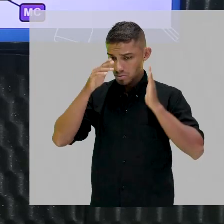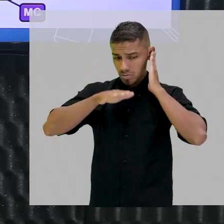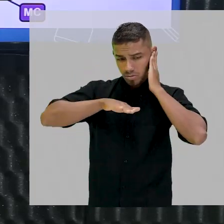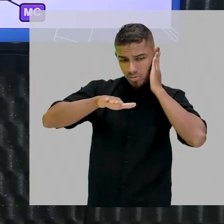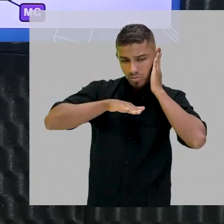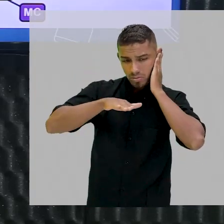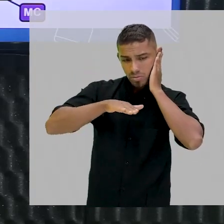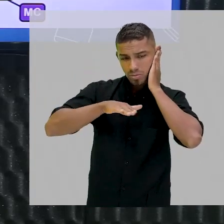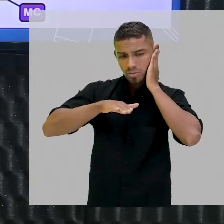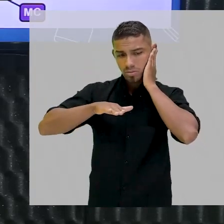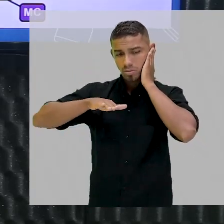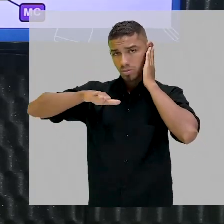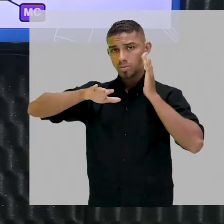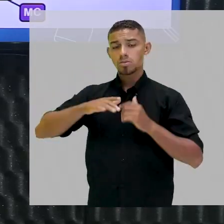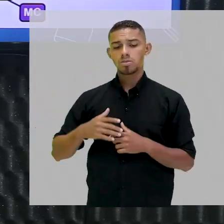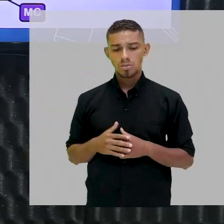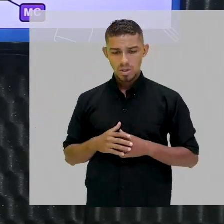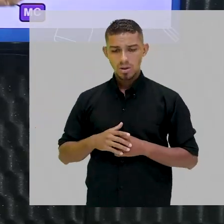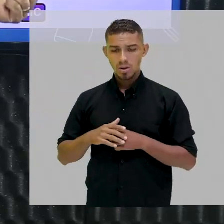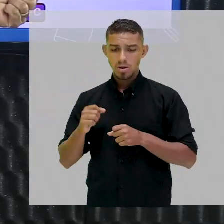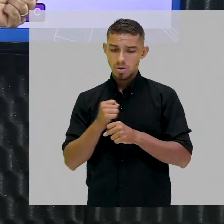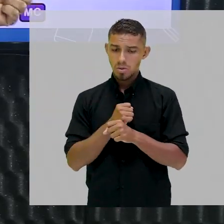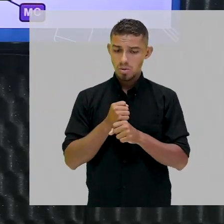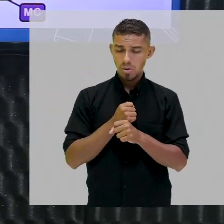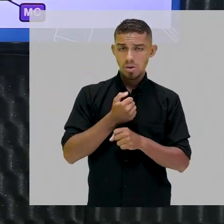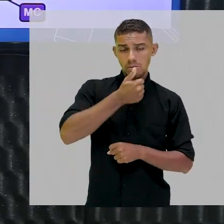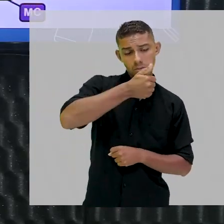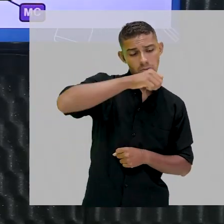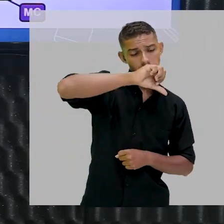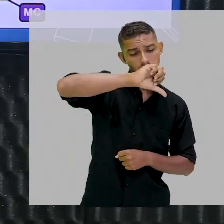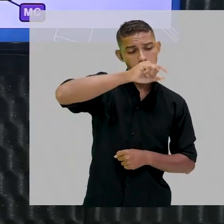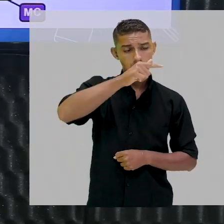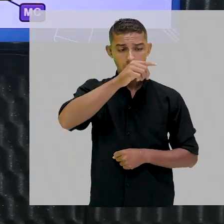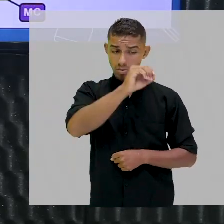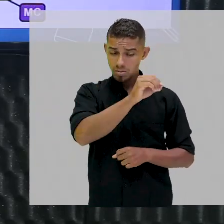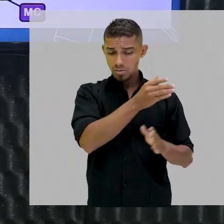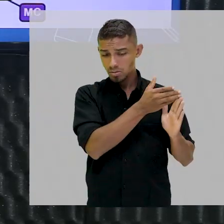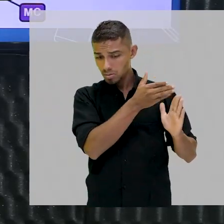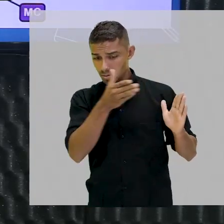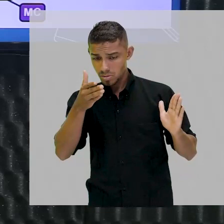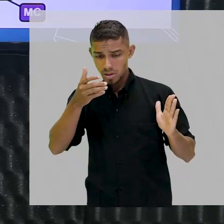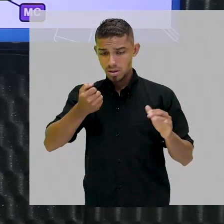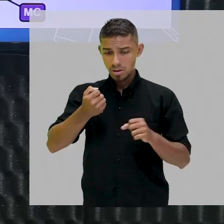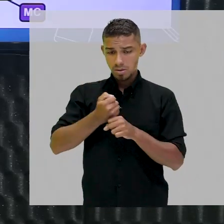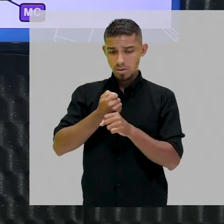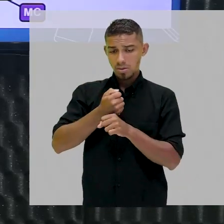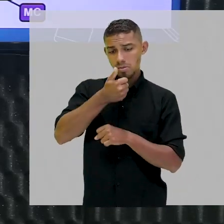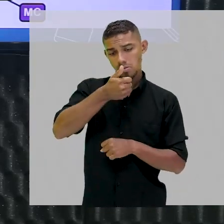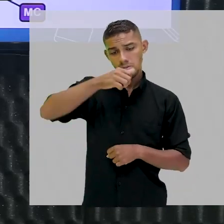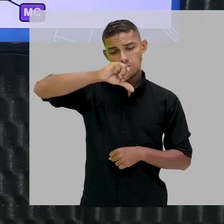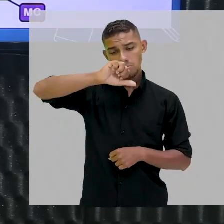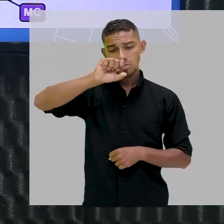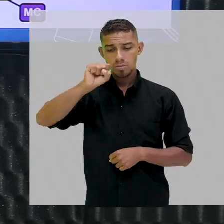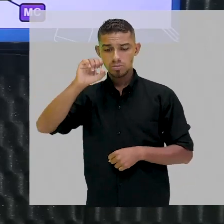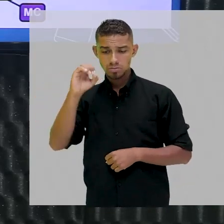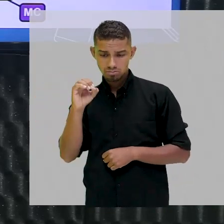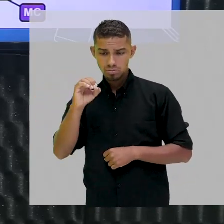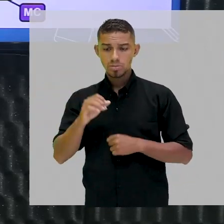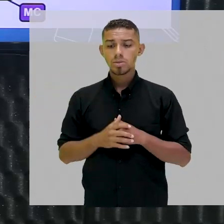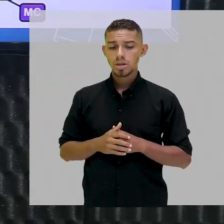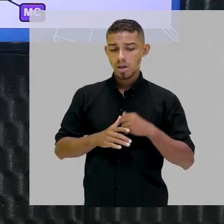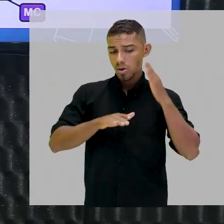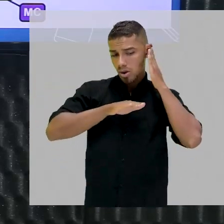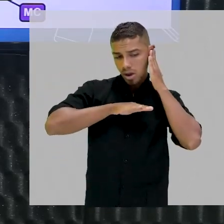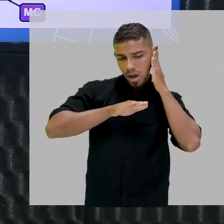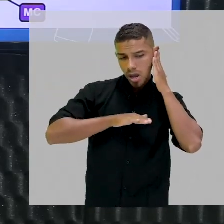Bronx, entre os anos 70 e 80, disse que o rap, o grafite e o